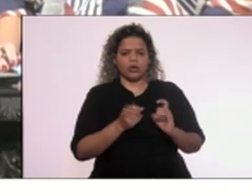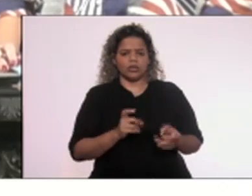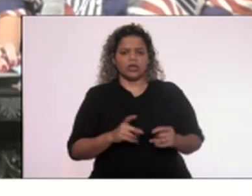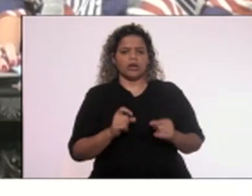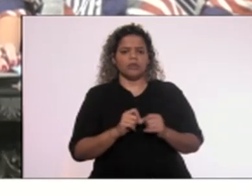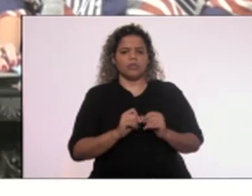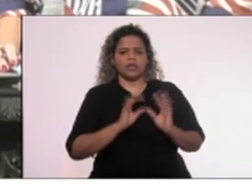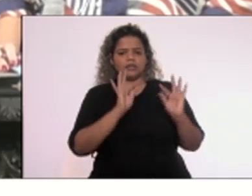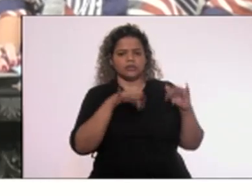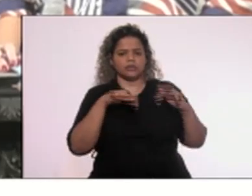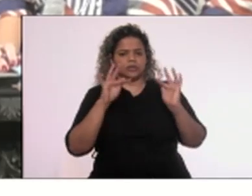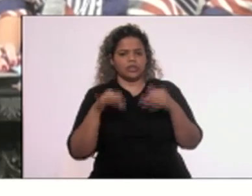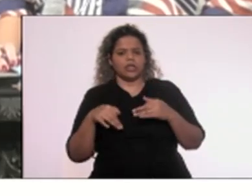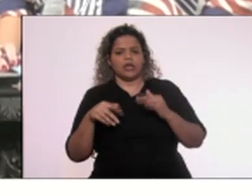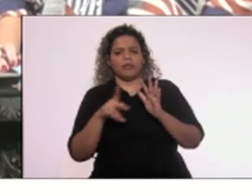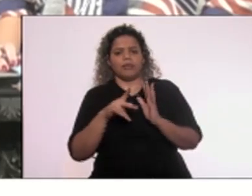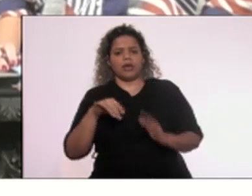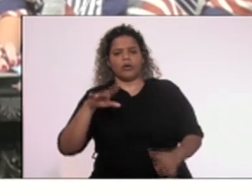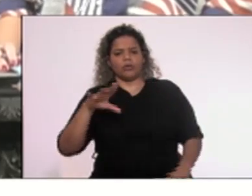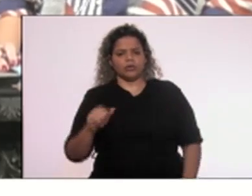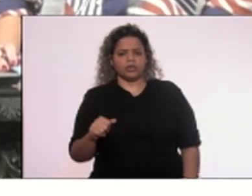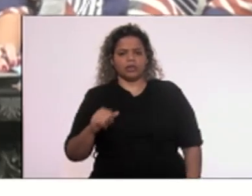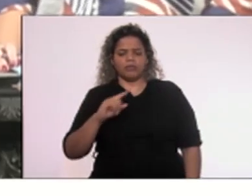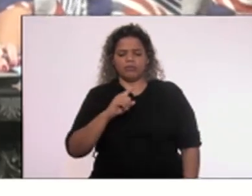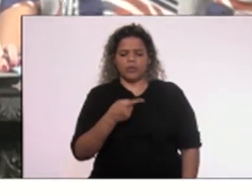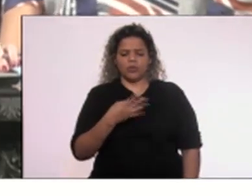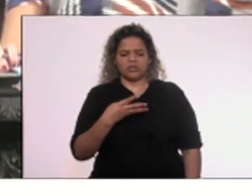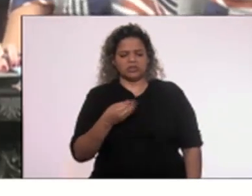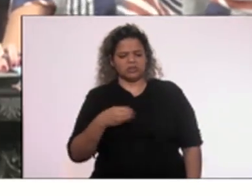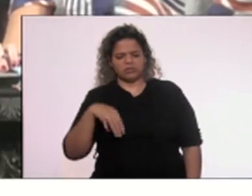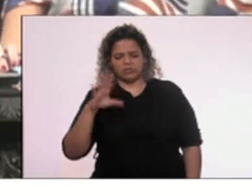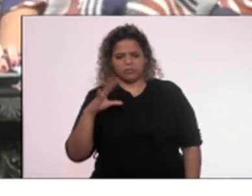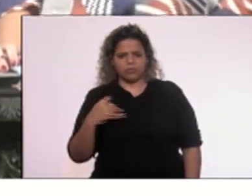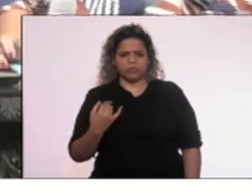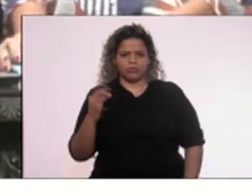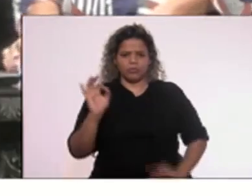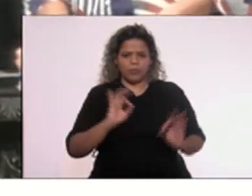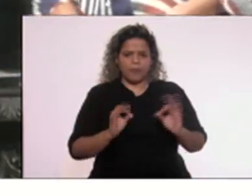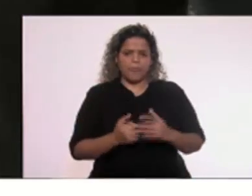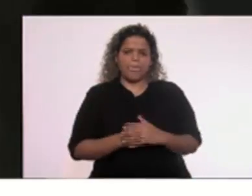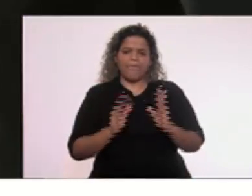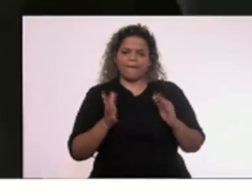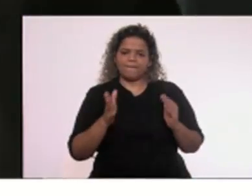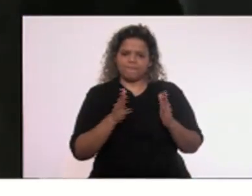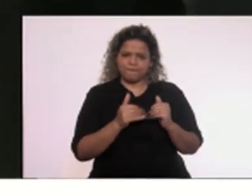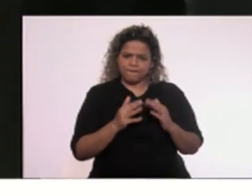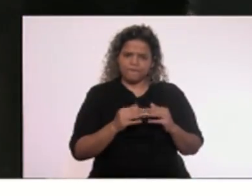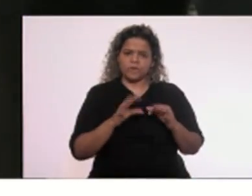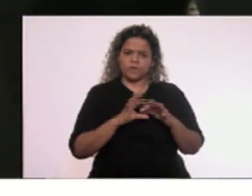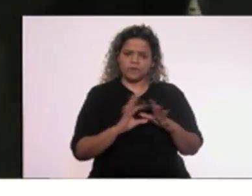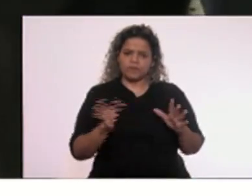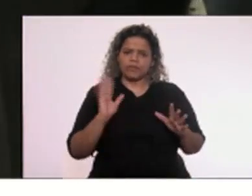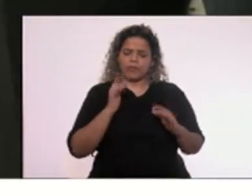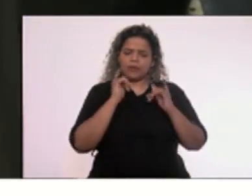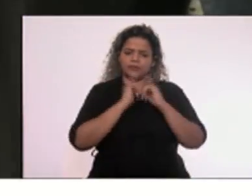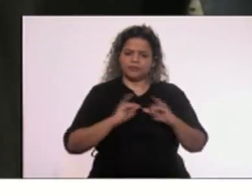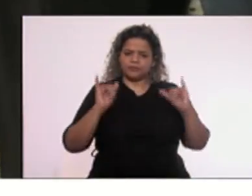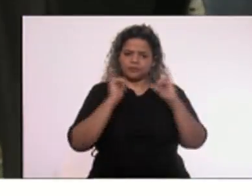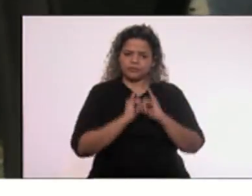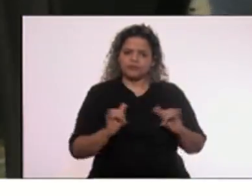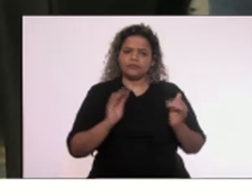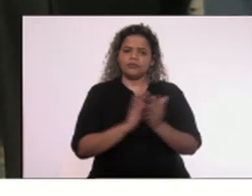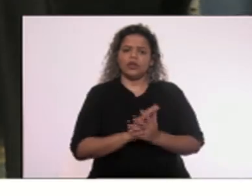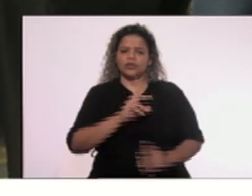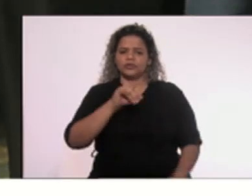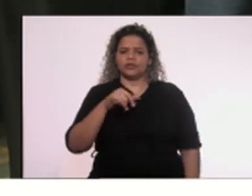gente possa zerar a pauta de 1.400 e poucos projetos. Senhor presidente, eu já pedi autorização a Vossa Excelência, mas já para comunicar